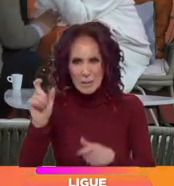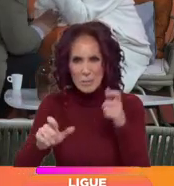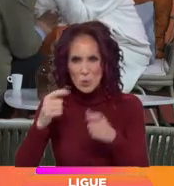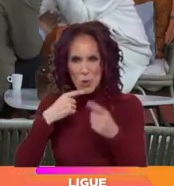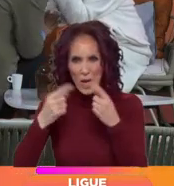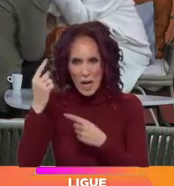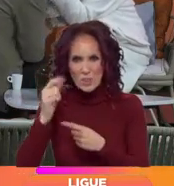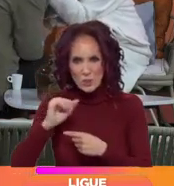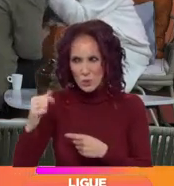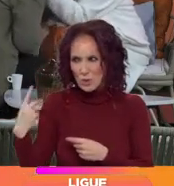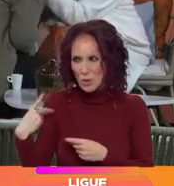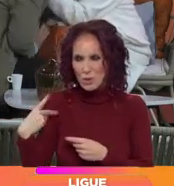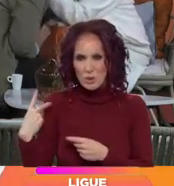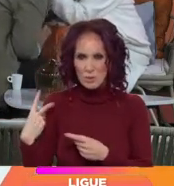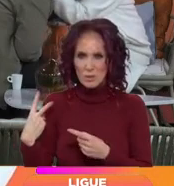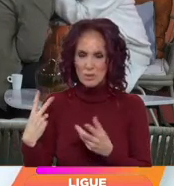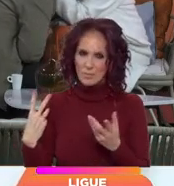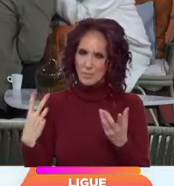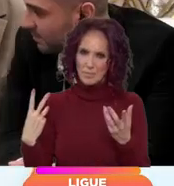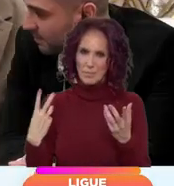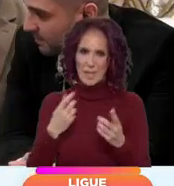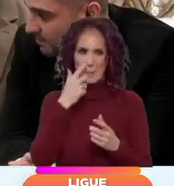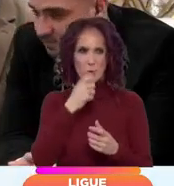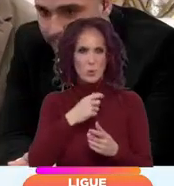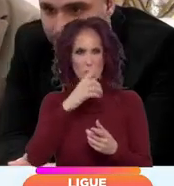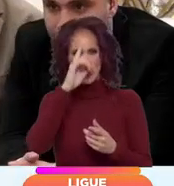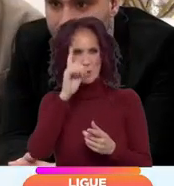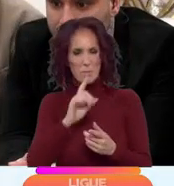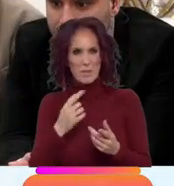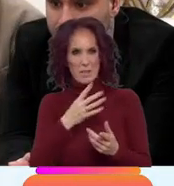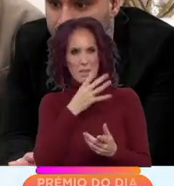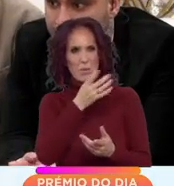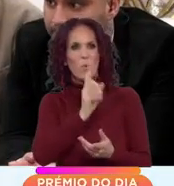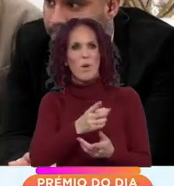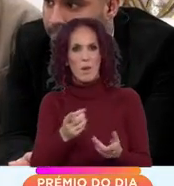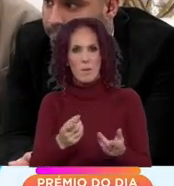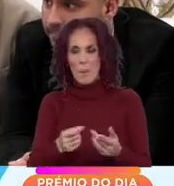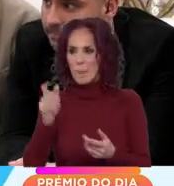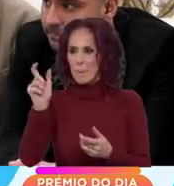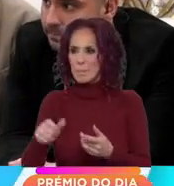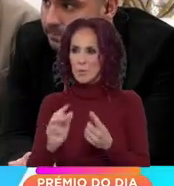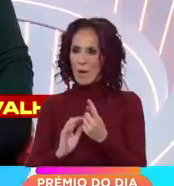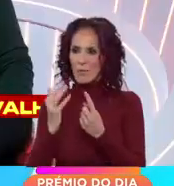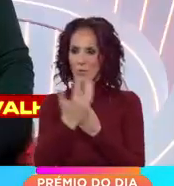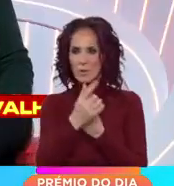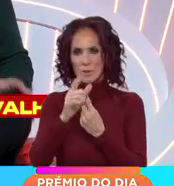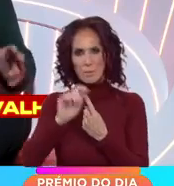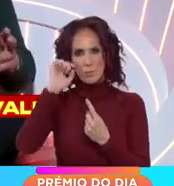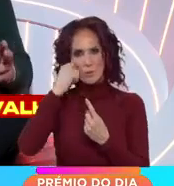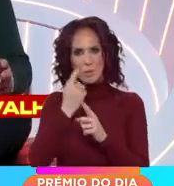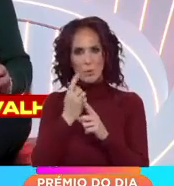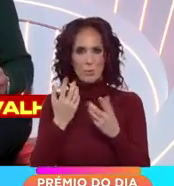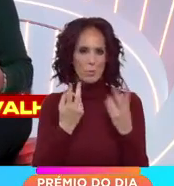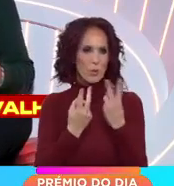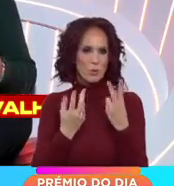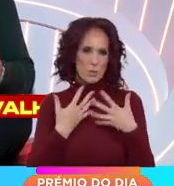quis dizer algo que não é verdade. Algumas pessoas nem sabiam o que estavam pois a dizer. Pois bem, e tu falaste aí bem das pessoas que vos rodeiam, porque isto já é muito pesado para